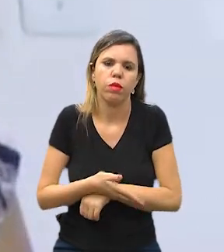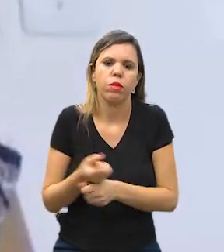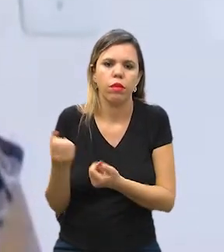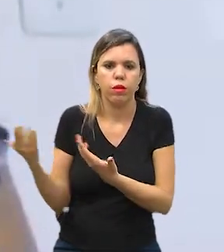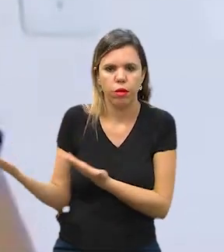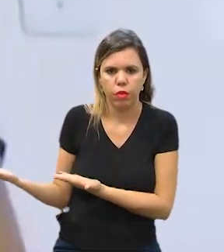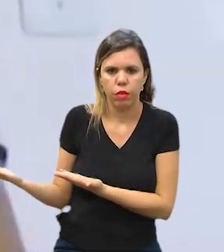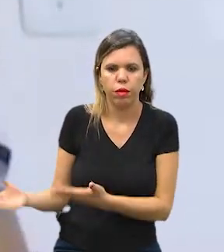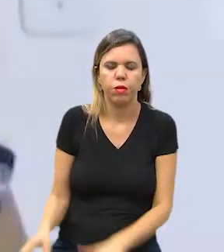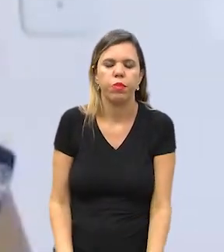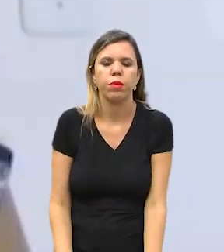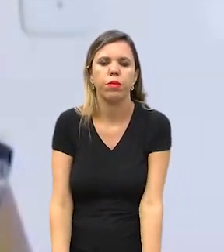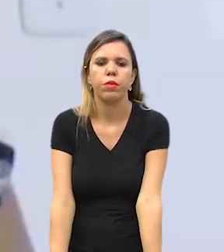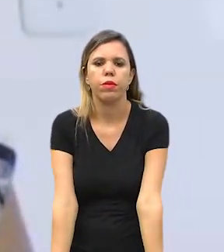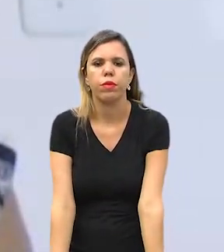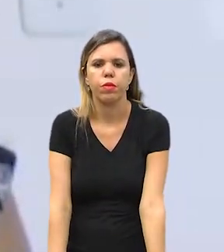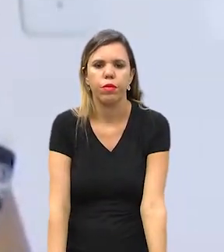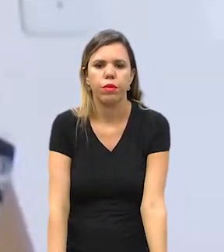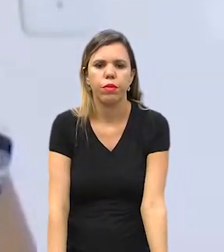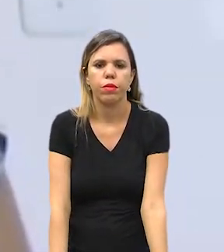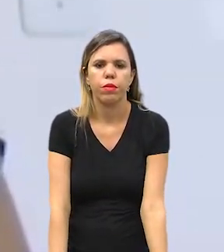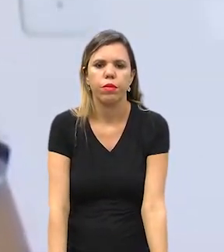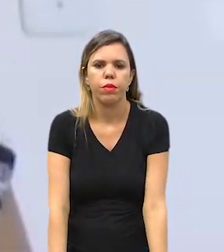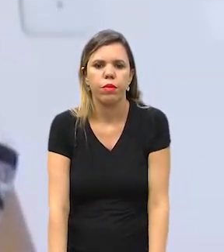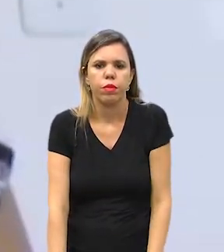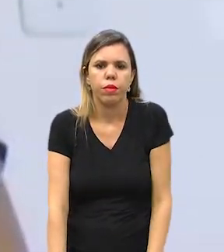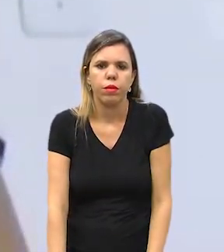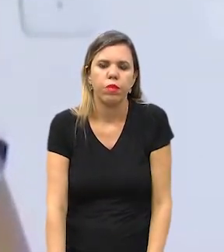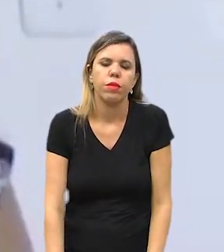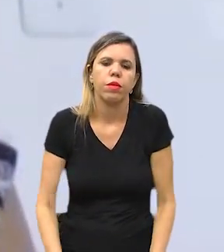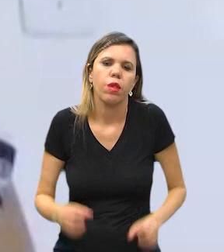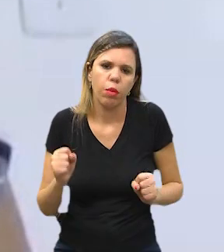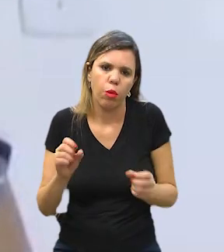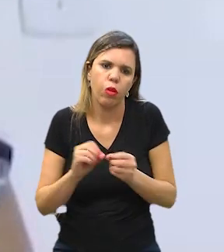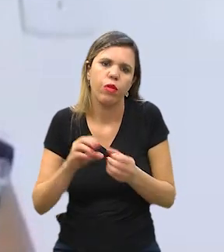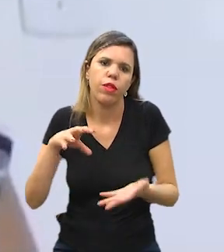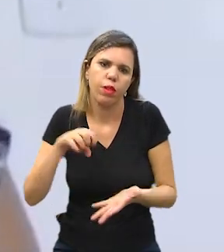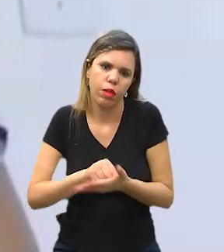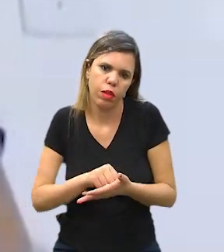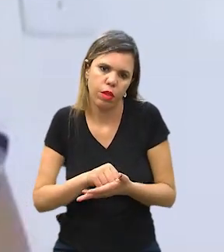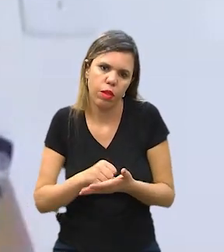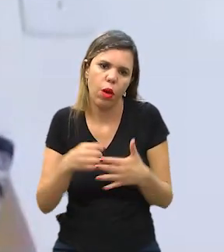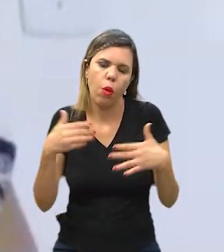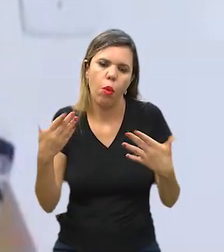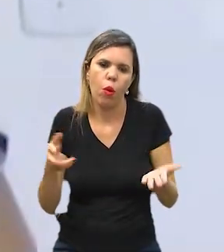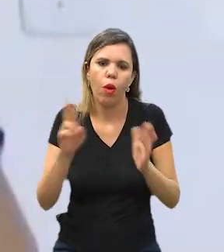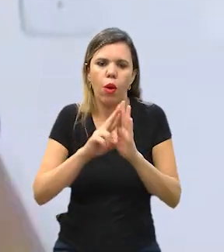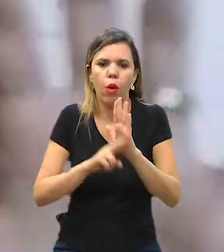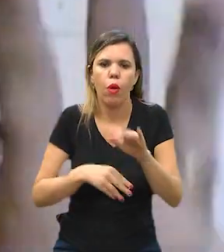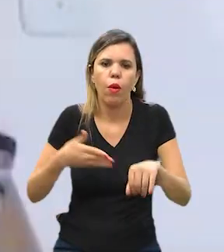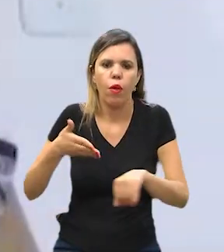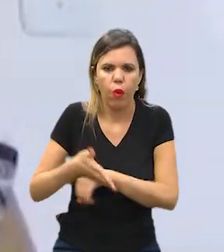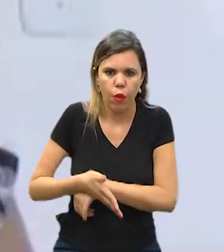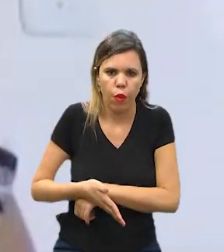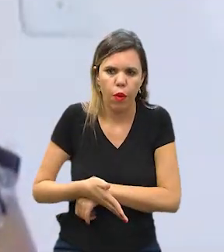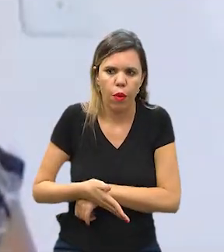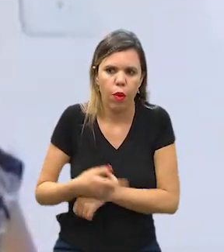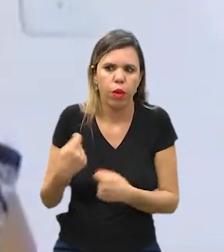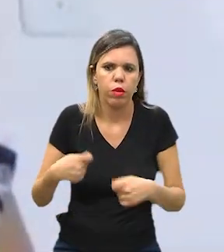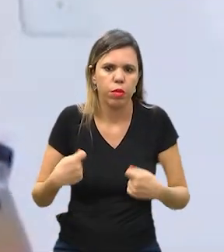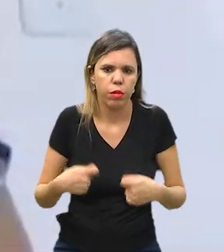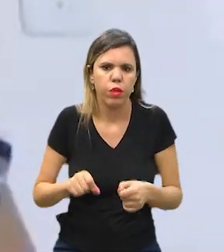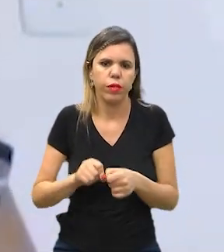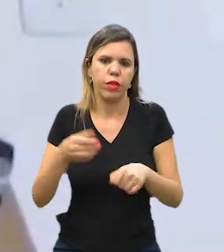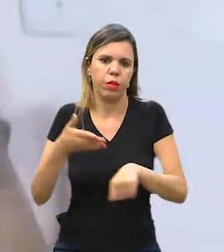gente tem, é só acessar lá www.tempodeempreender.org.br ele pode fazer a inscrição, ver quais são os critérios